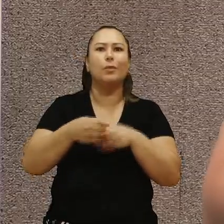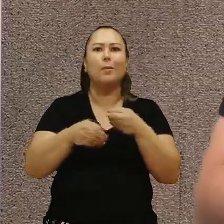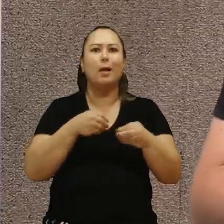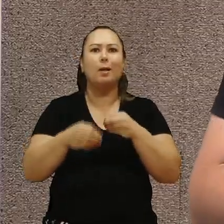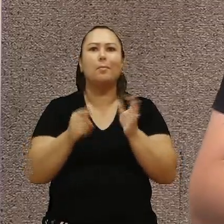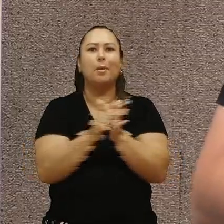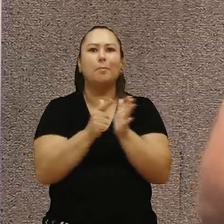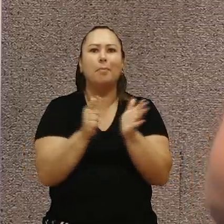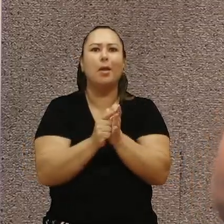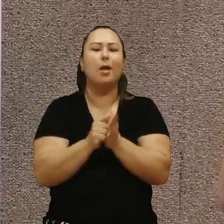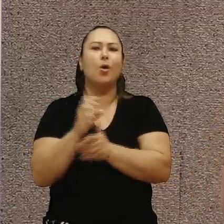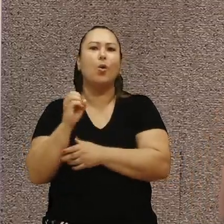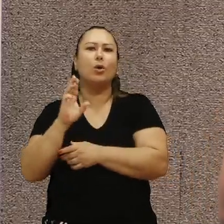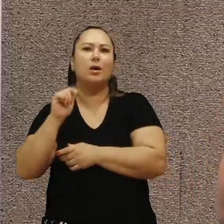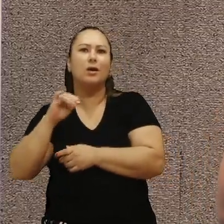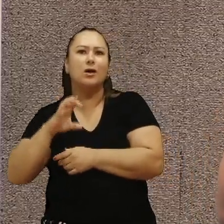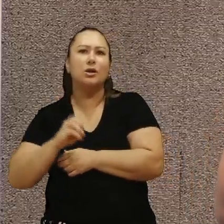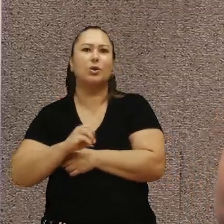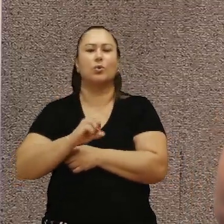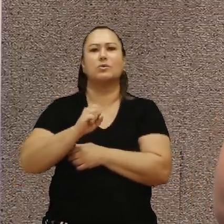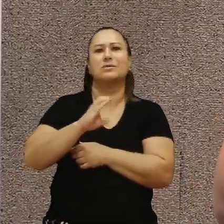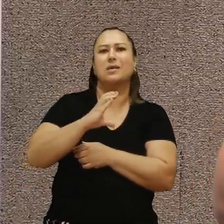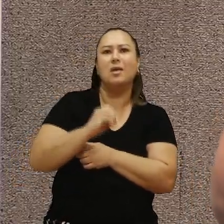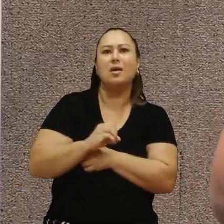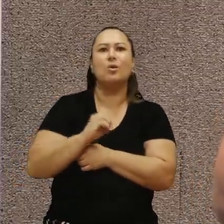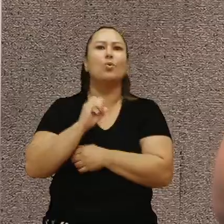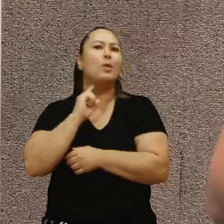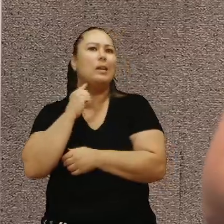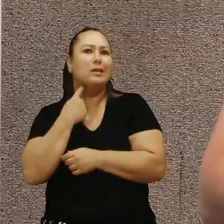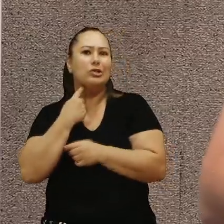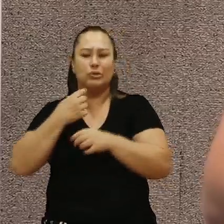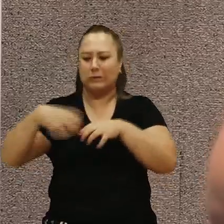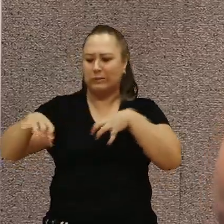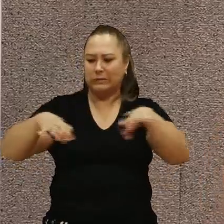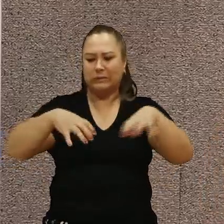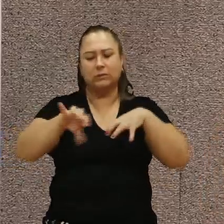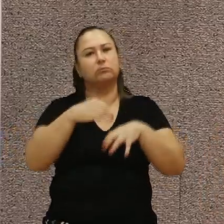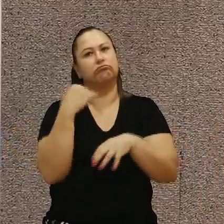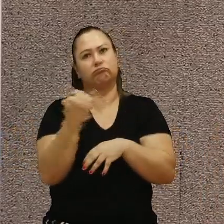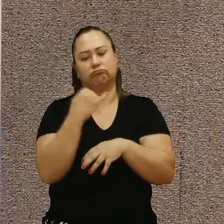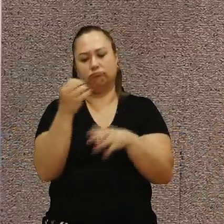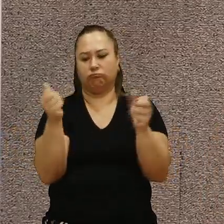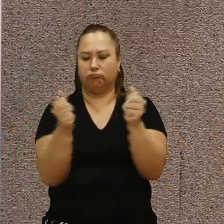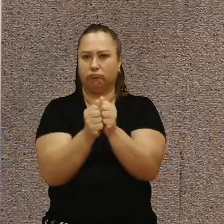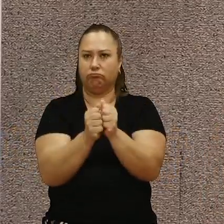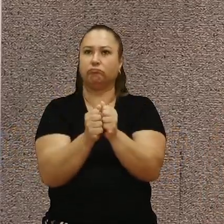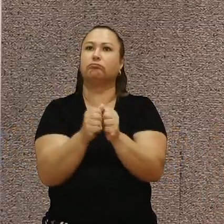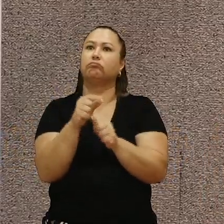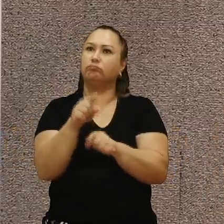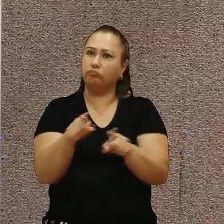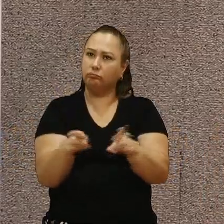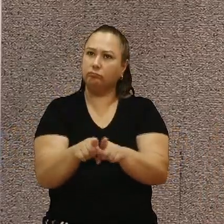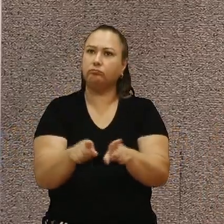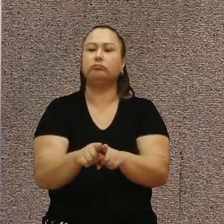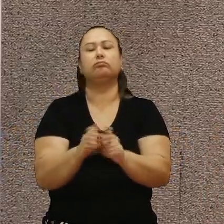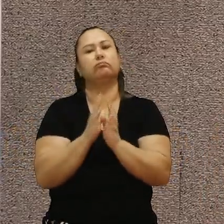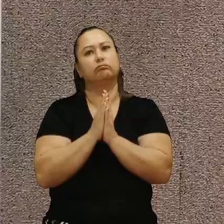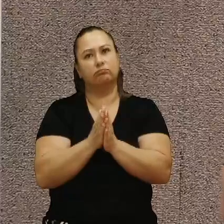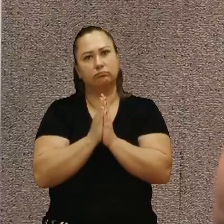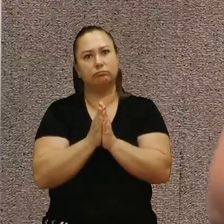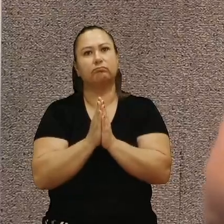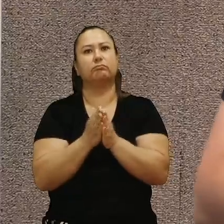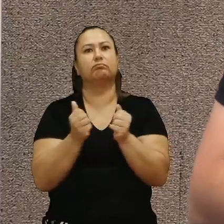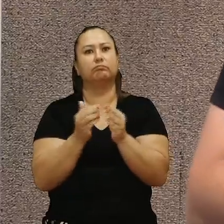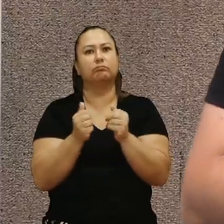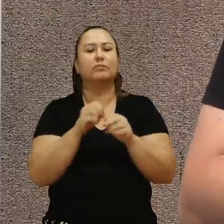papel, lixo orgânico, lixo seco, lixo molhado, etc. Então, é importante que junto com esta frente parlamentar também se venha um apelo e um pedido para